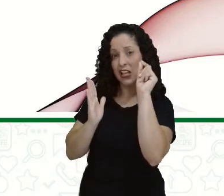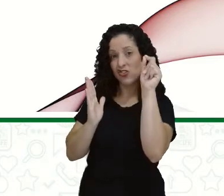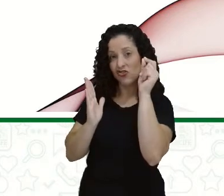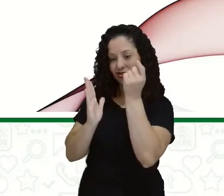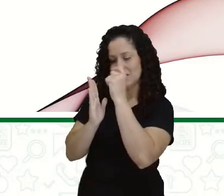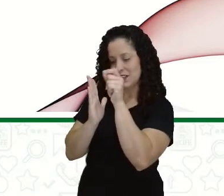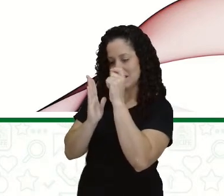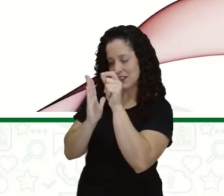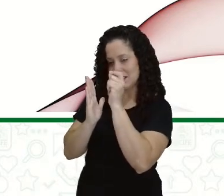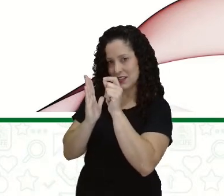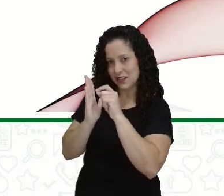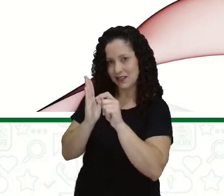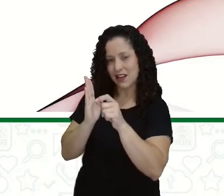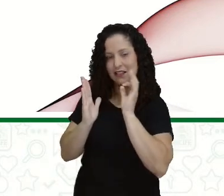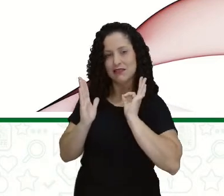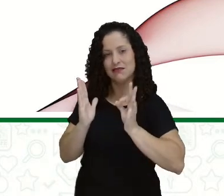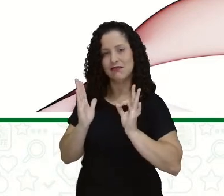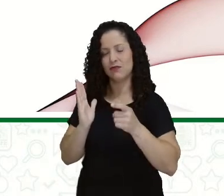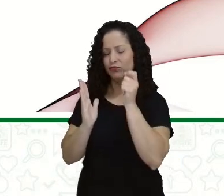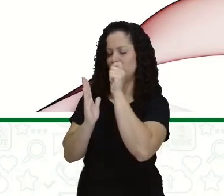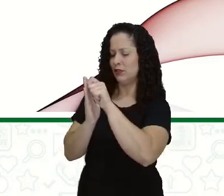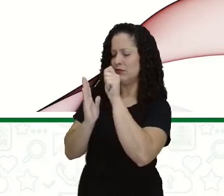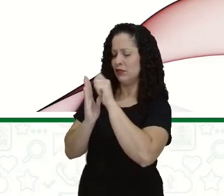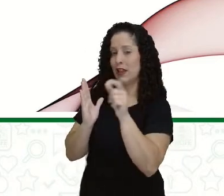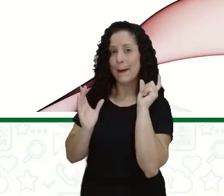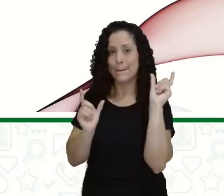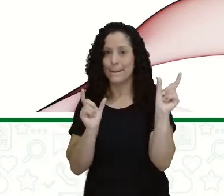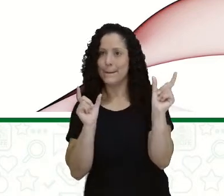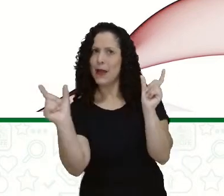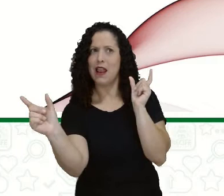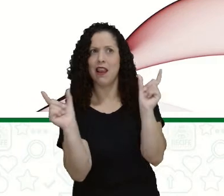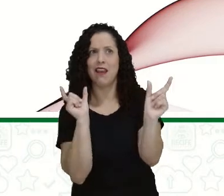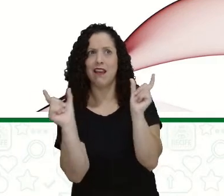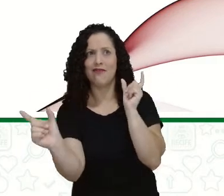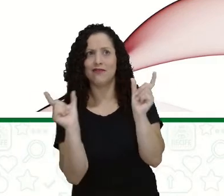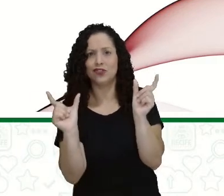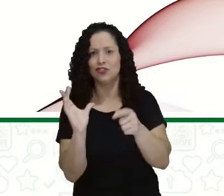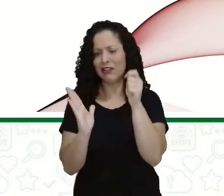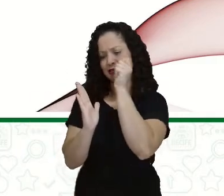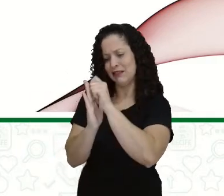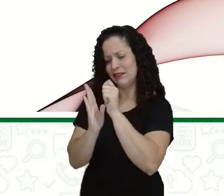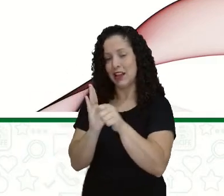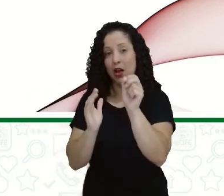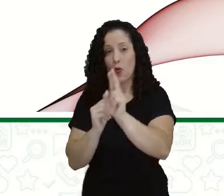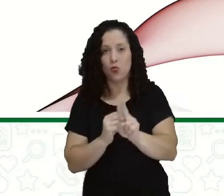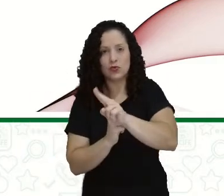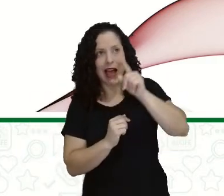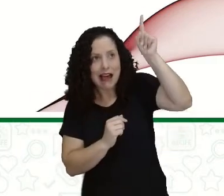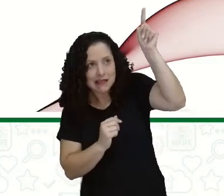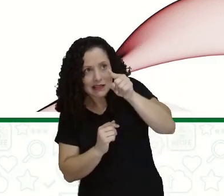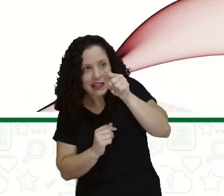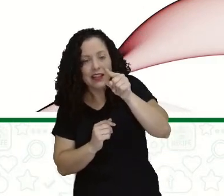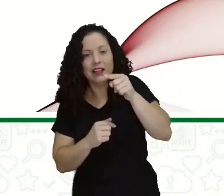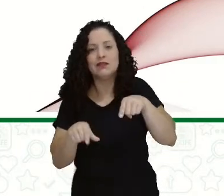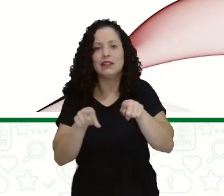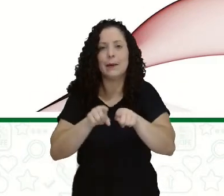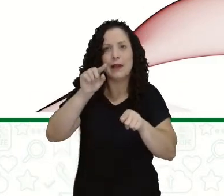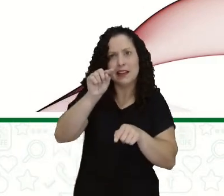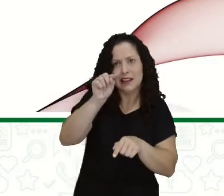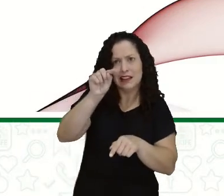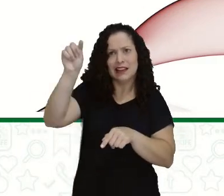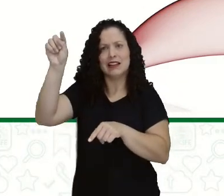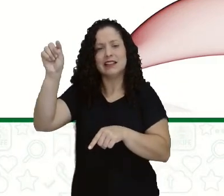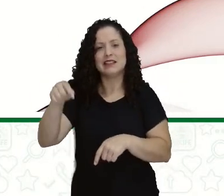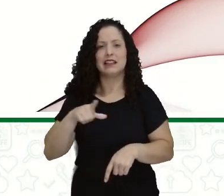a escrita correta das palavras. O uso dos acentos, da crase, dos sinais de pontuação,